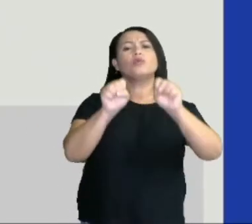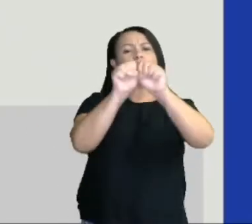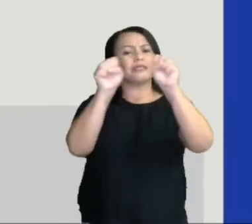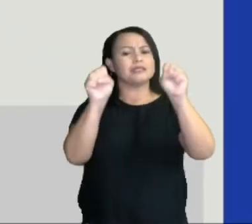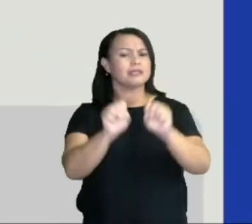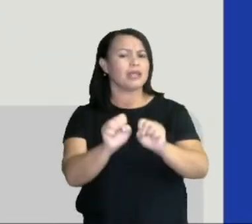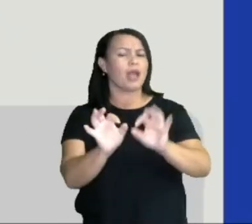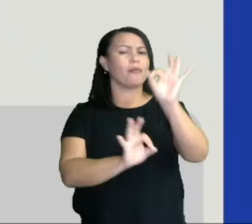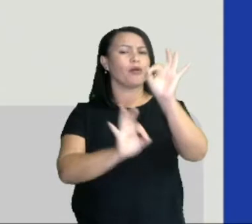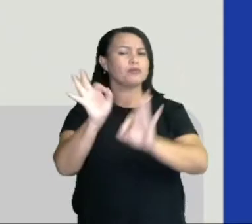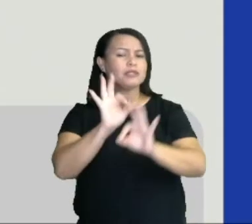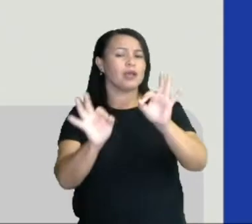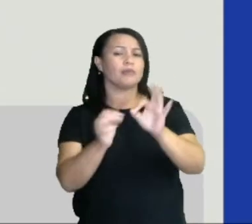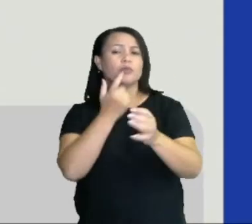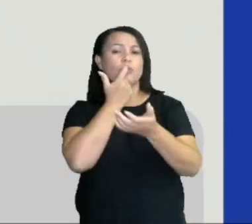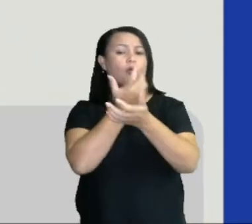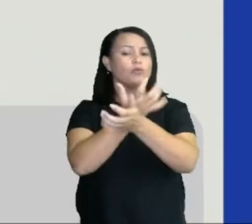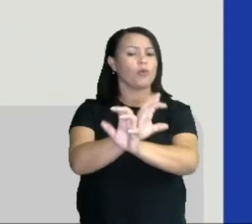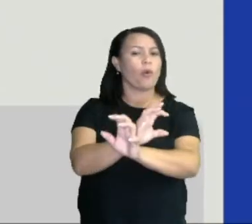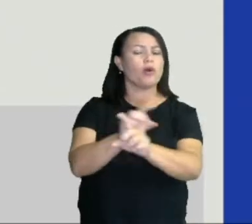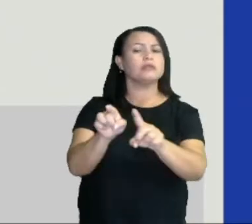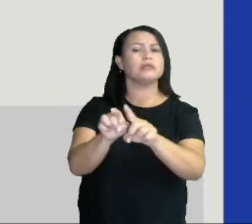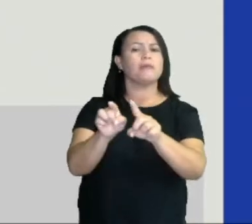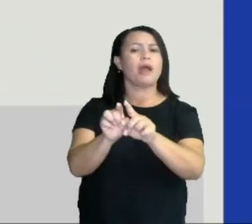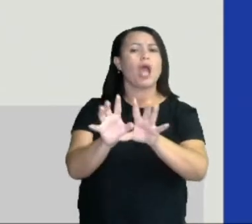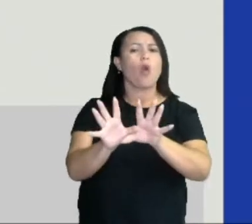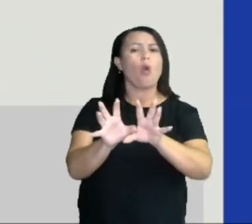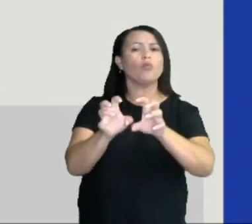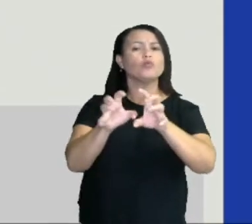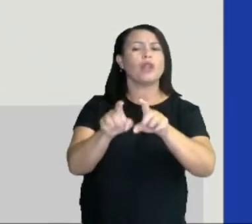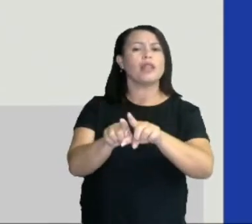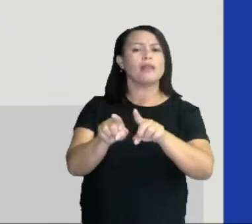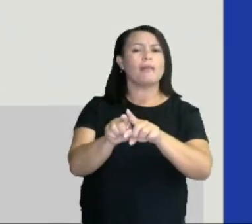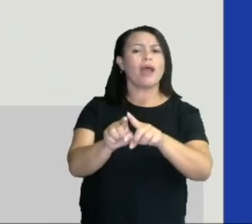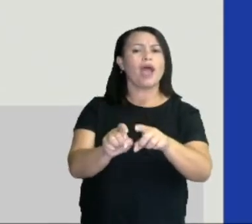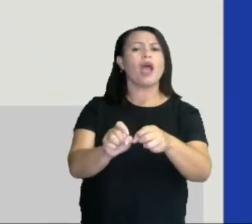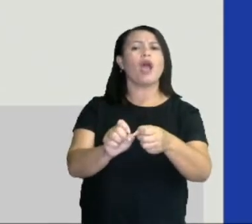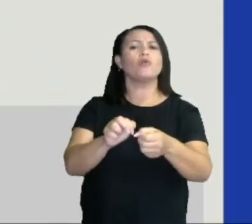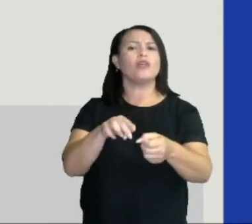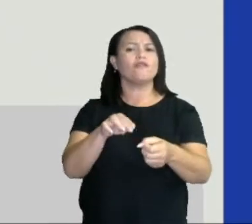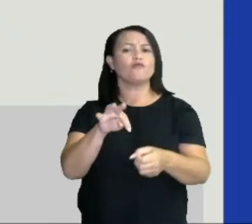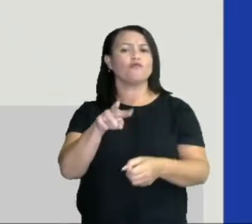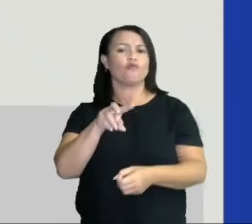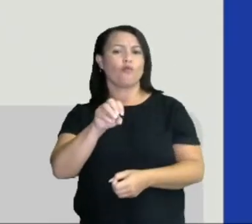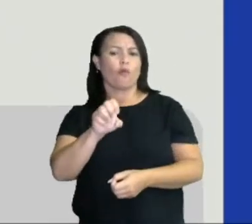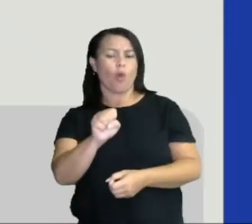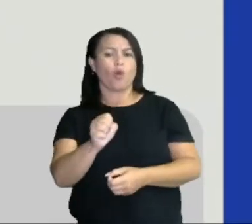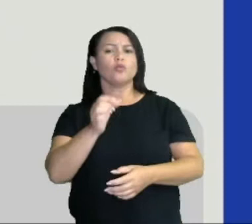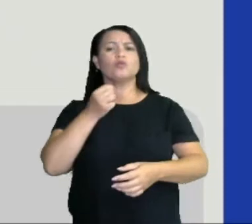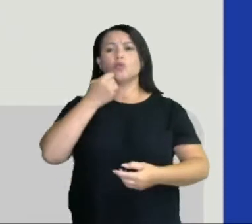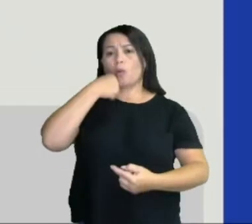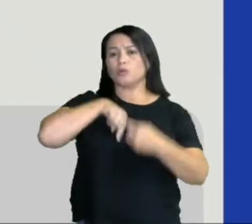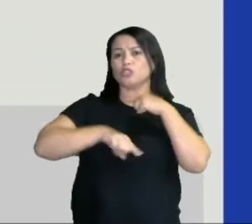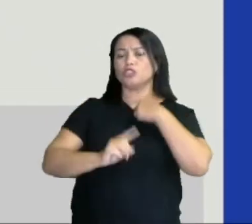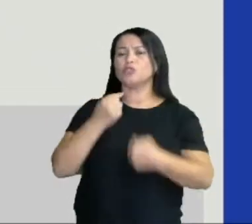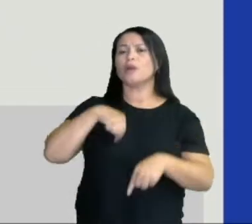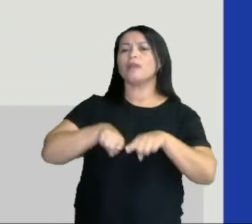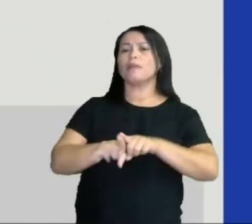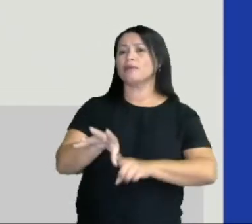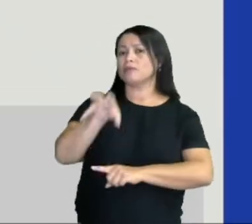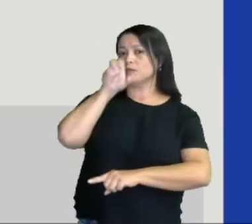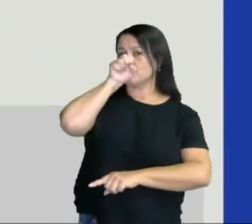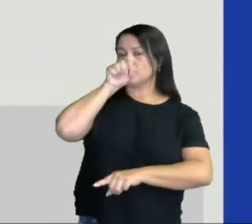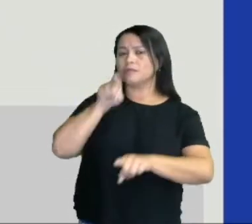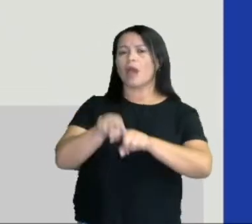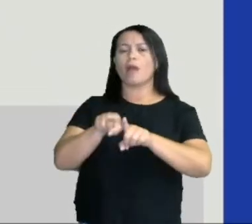como o sistema ósseo, o sistema muscular, sistema nervoso, sistema digestório e respiratório. E